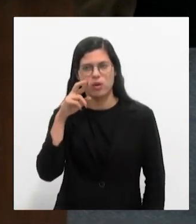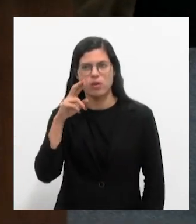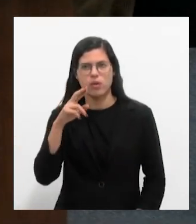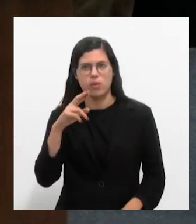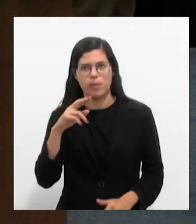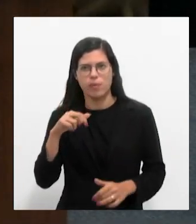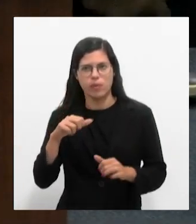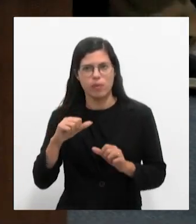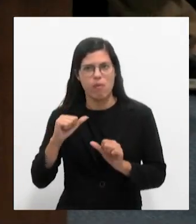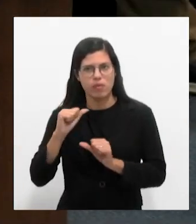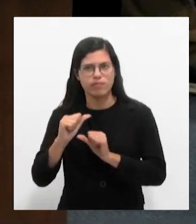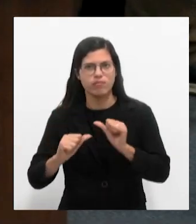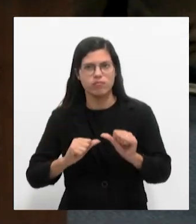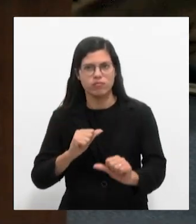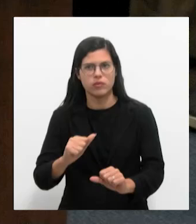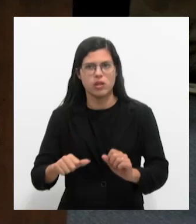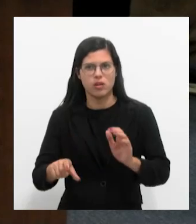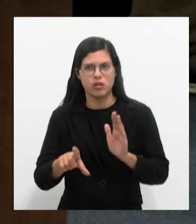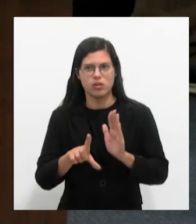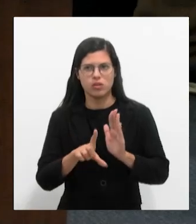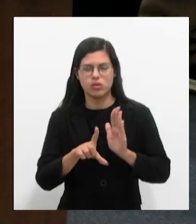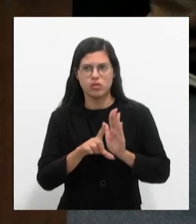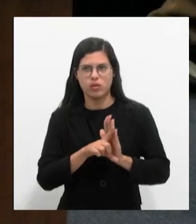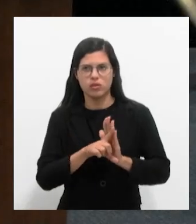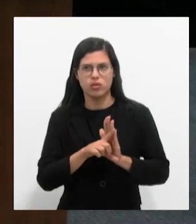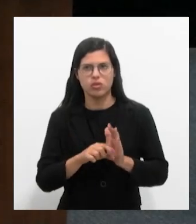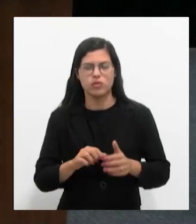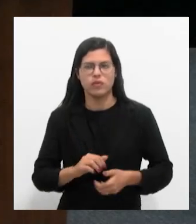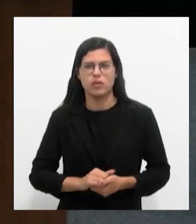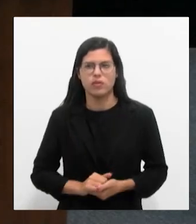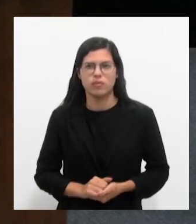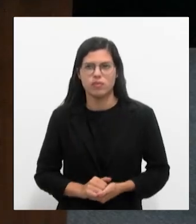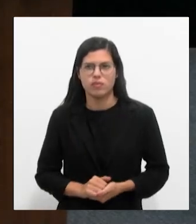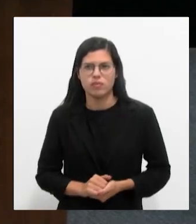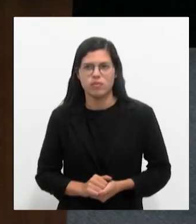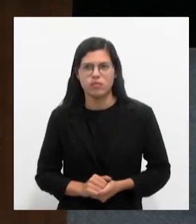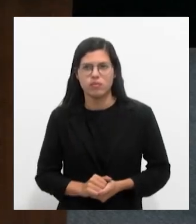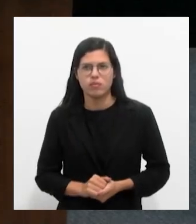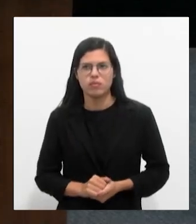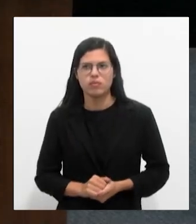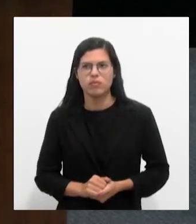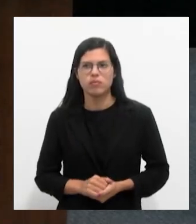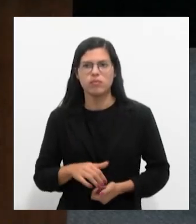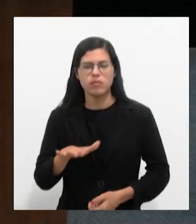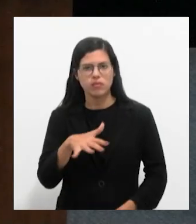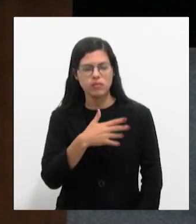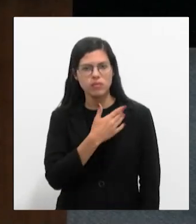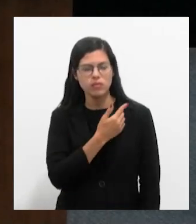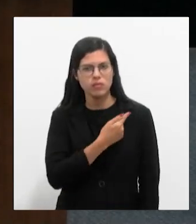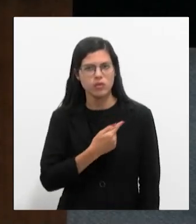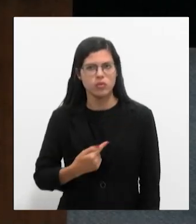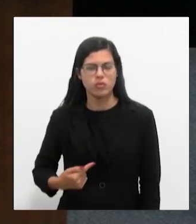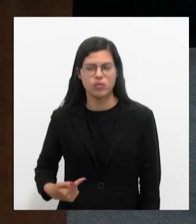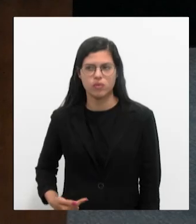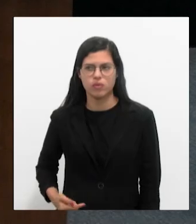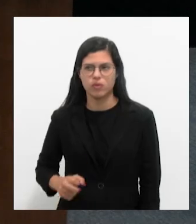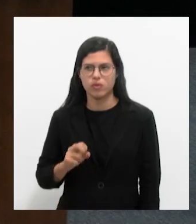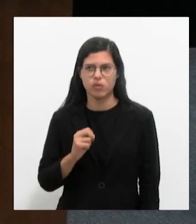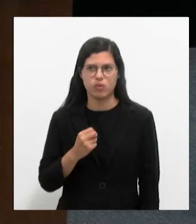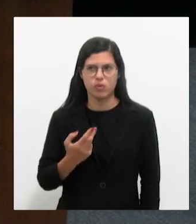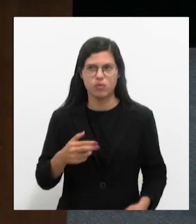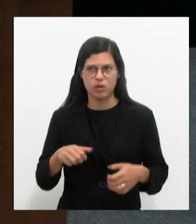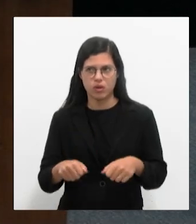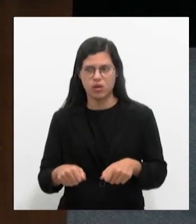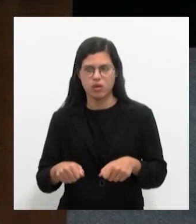renovação, seja legislativa, aqui por parte do governo ou da